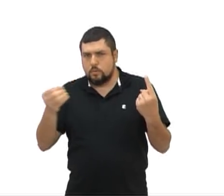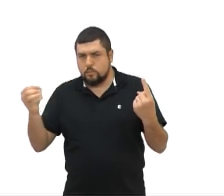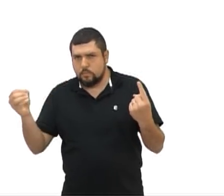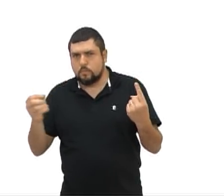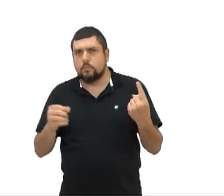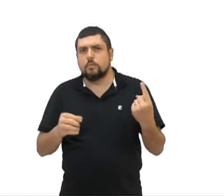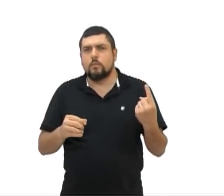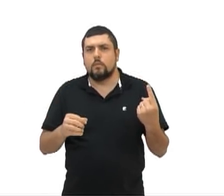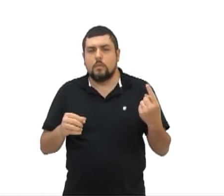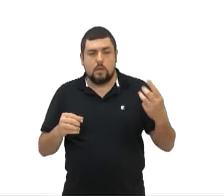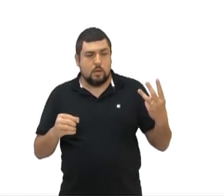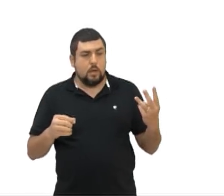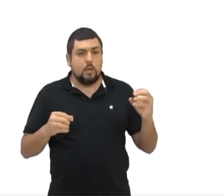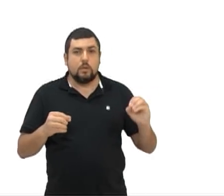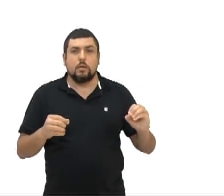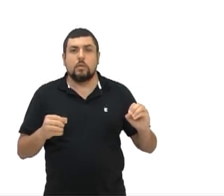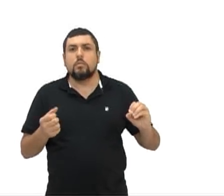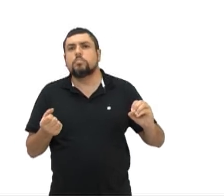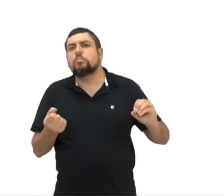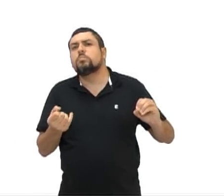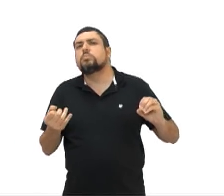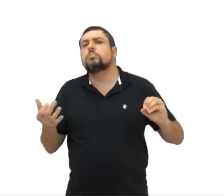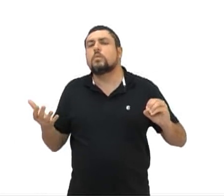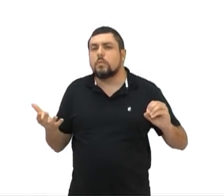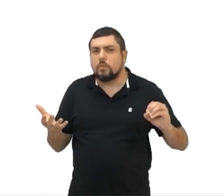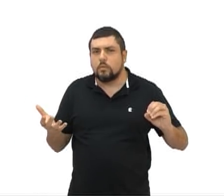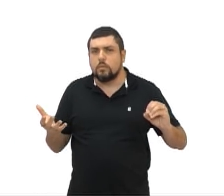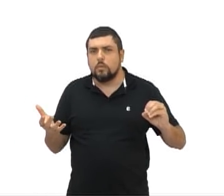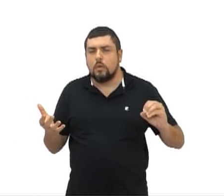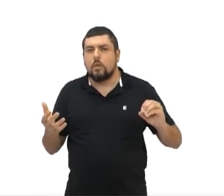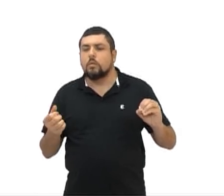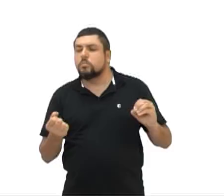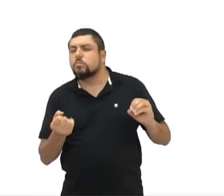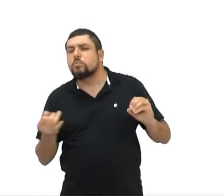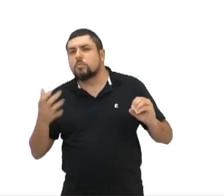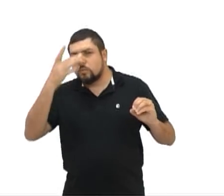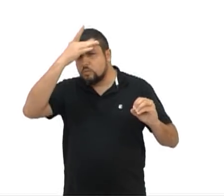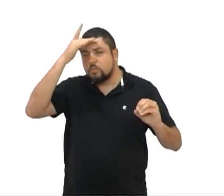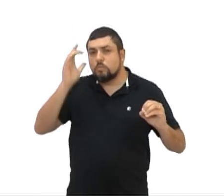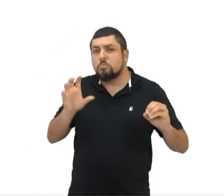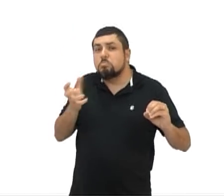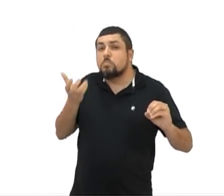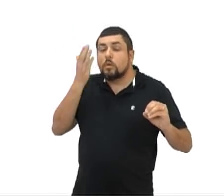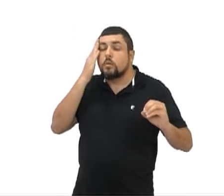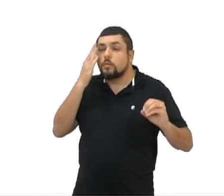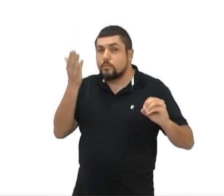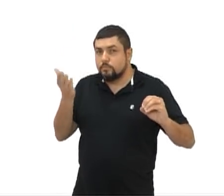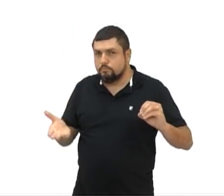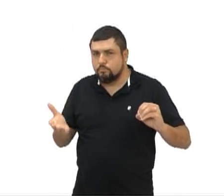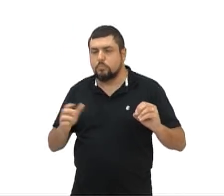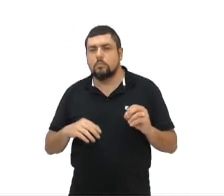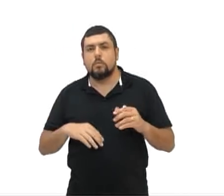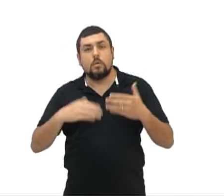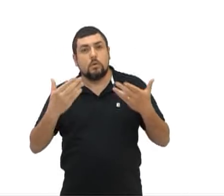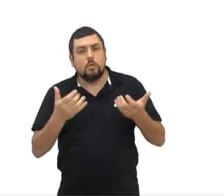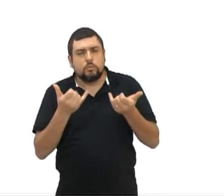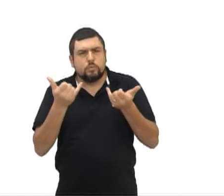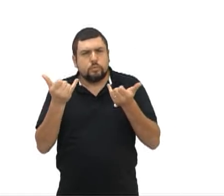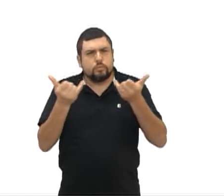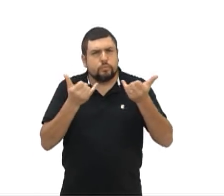e 30 médicos é a informação que ele quer saber quantos habitantes tem na cidade. Então, separe as